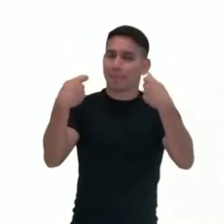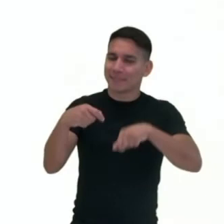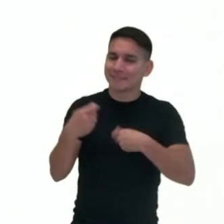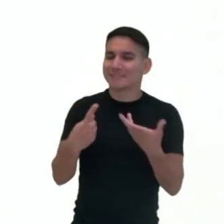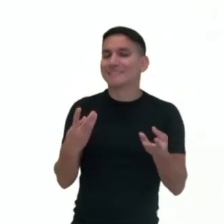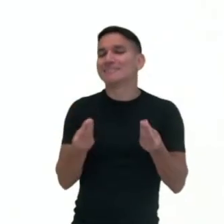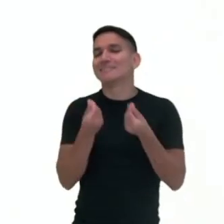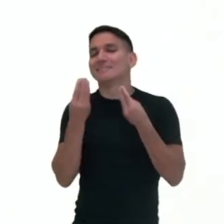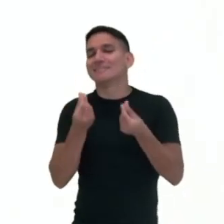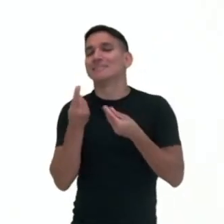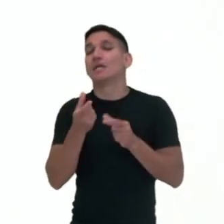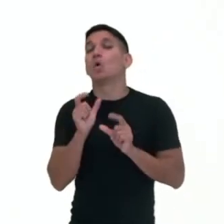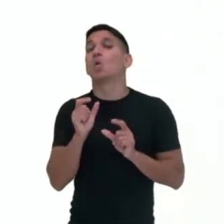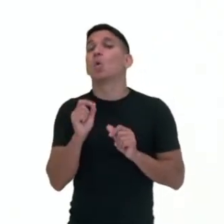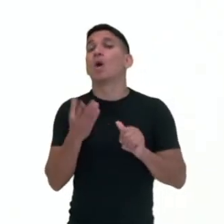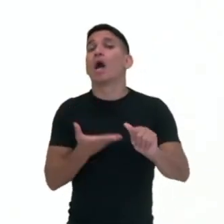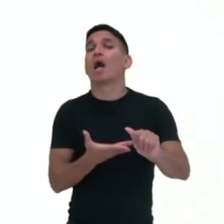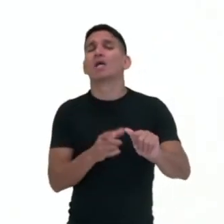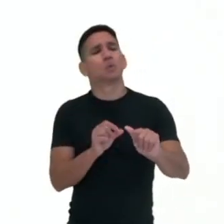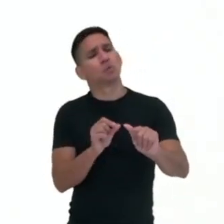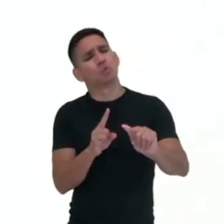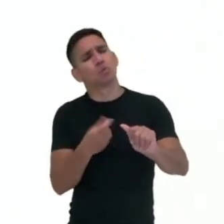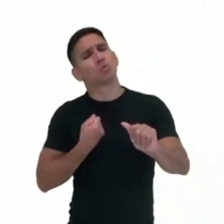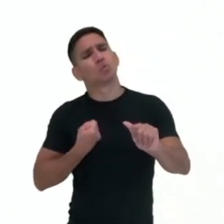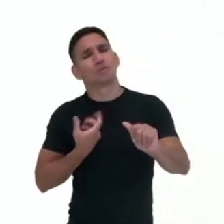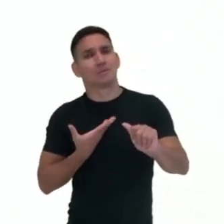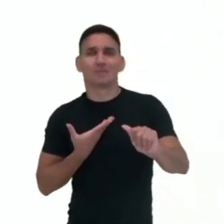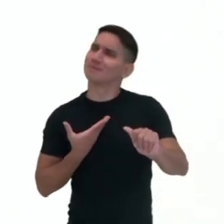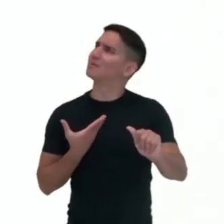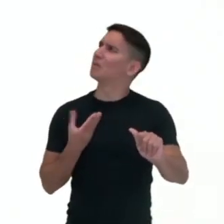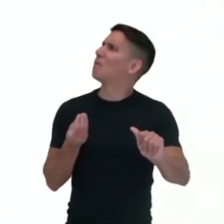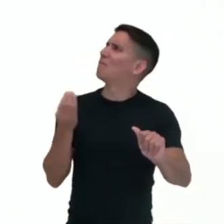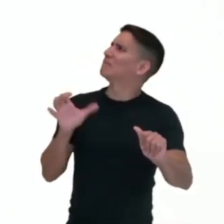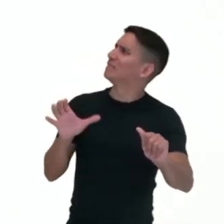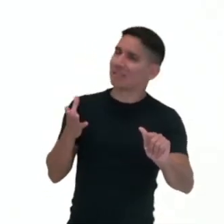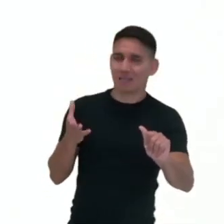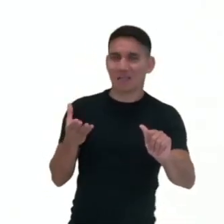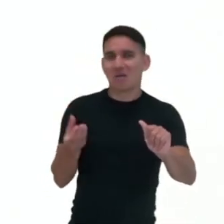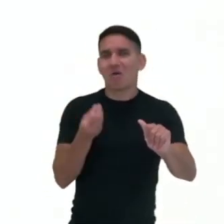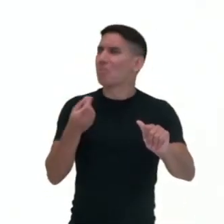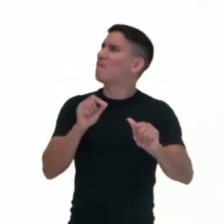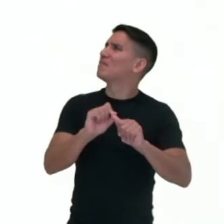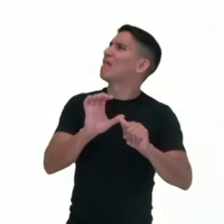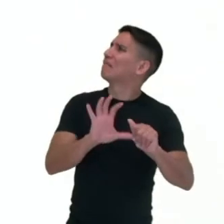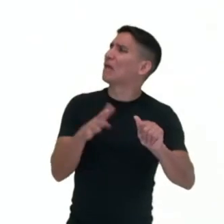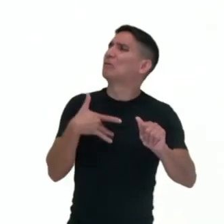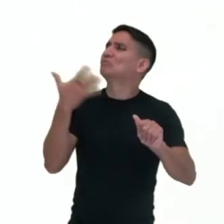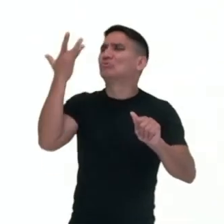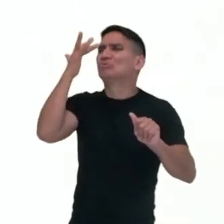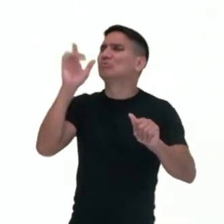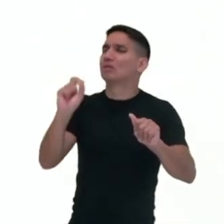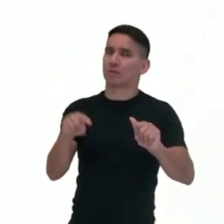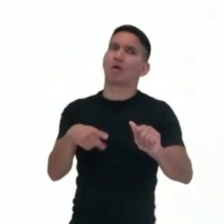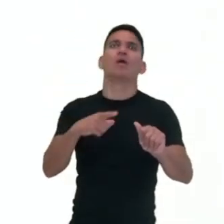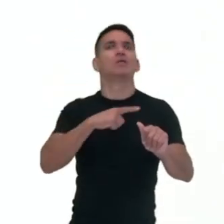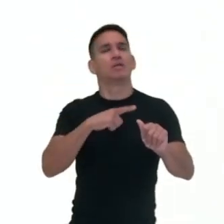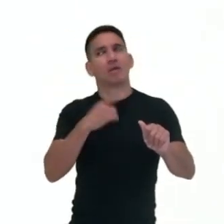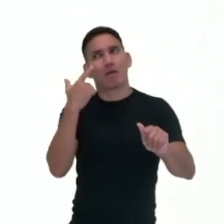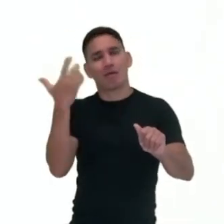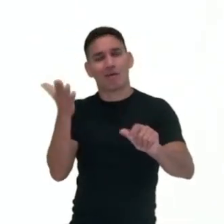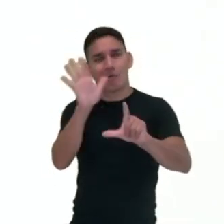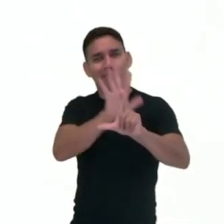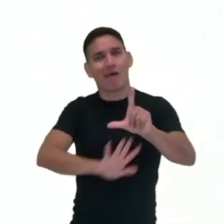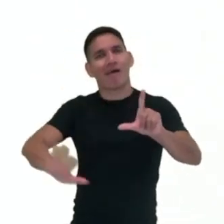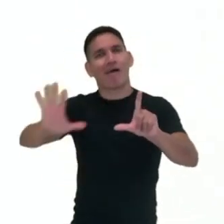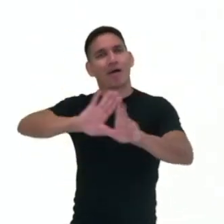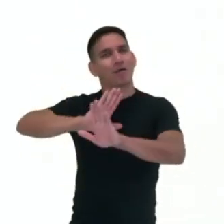precisamos descobrir quem é o valor de A. Como assim, professor? Como que eu vou fazer isso se eu não tenho nenhuma informação? Nós temos sim, o gráfico nos diz